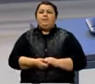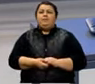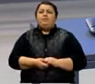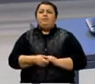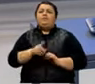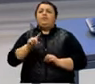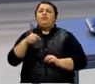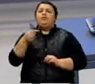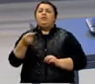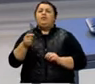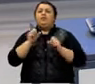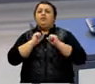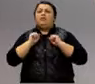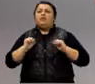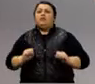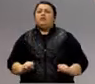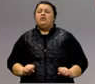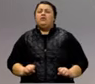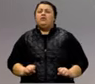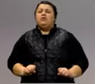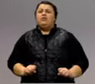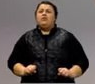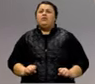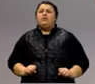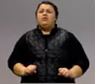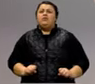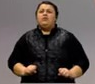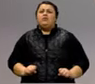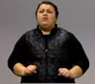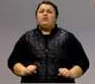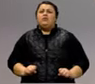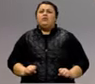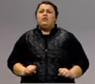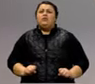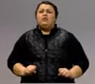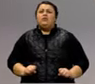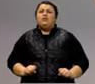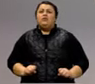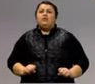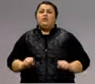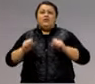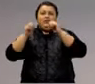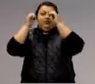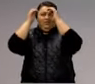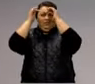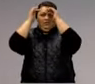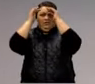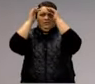O próximo sistema é o sistema nervoso.